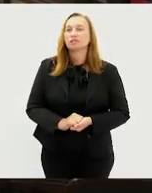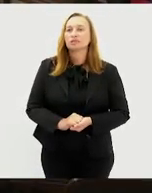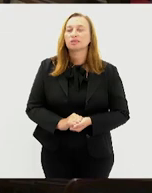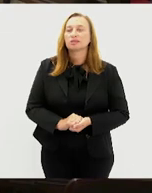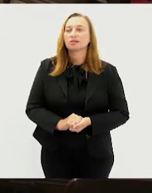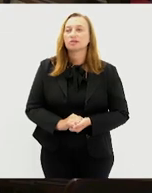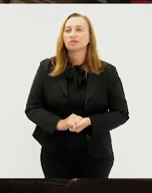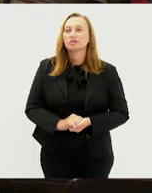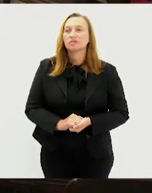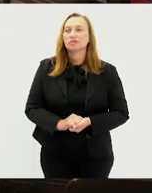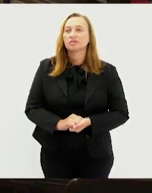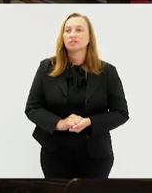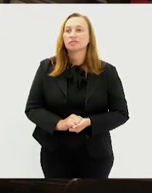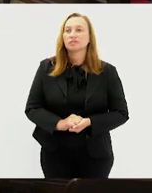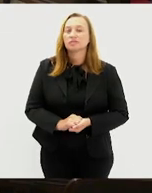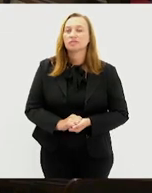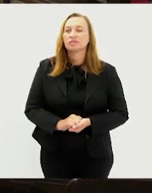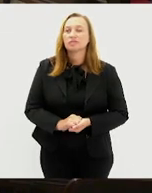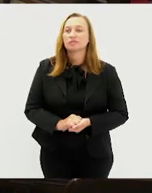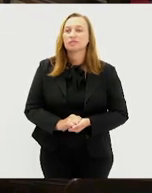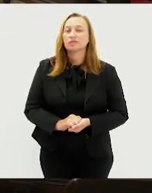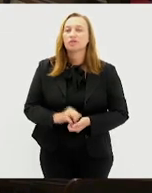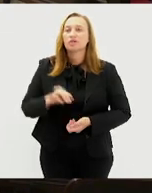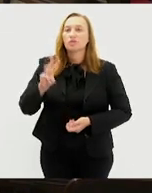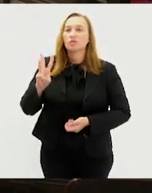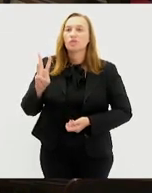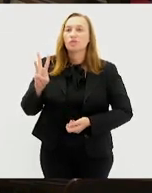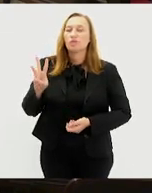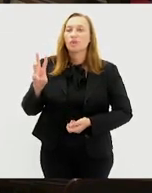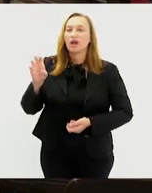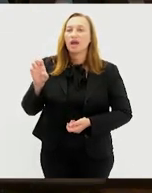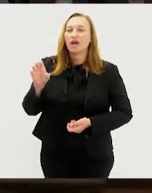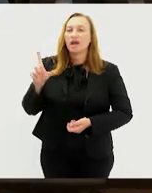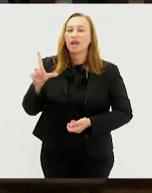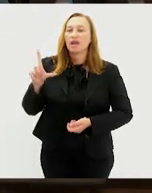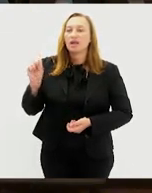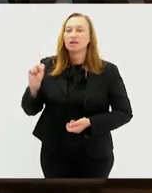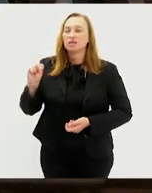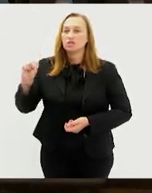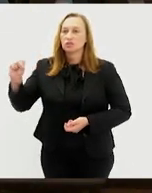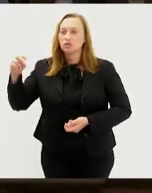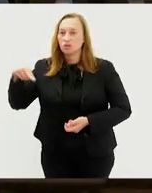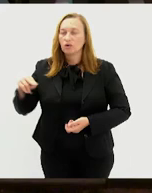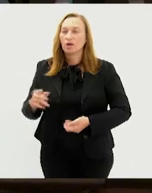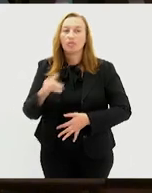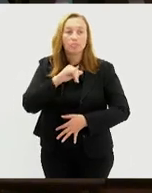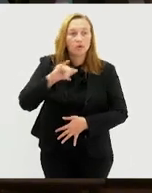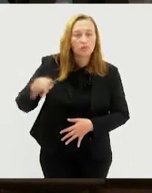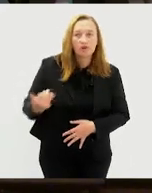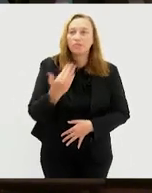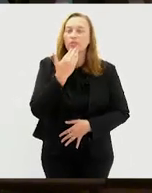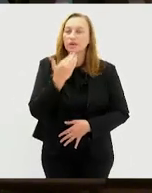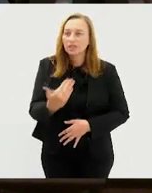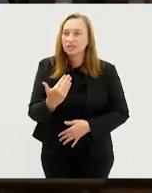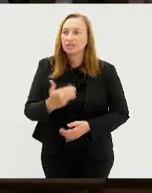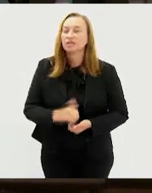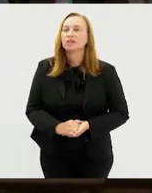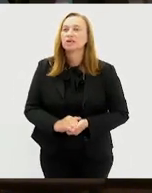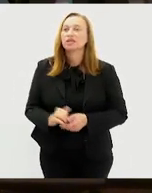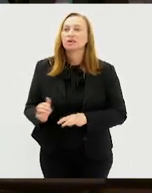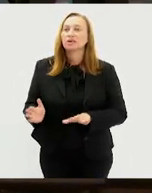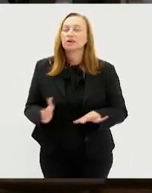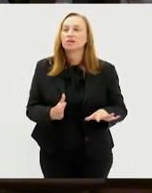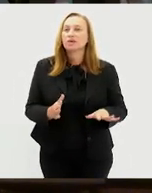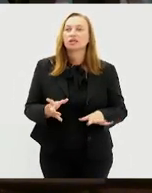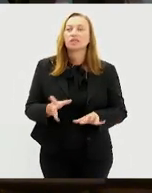deputado José oit José e Cláudio Caiado também eh já aproveito para solicitar a presença aqui do